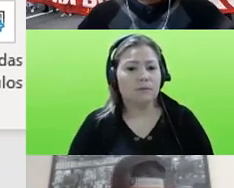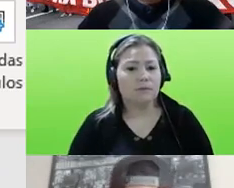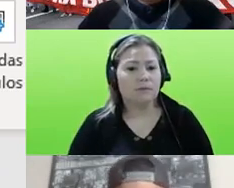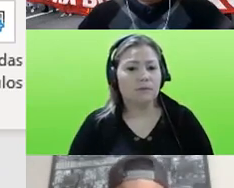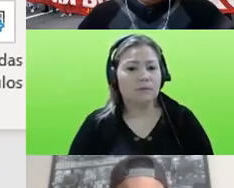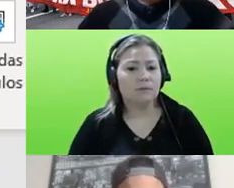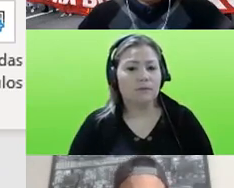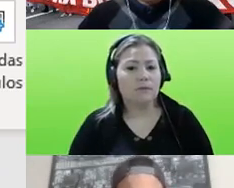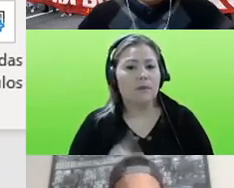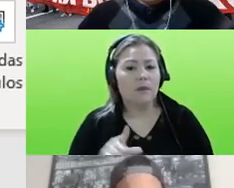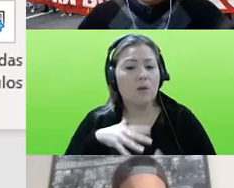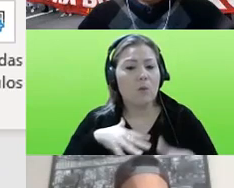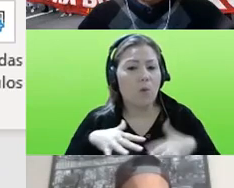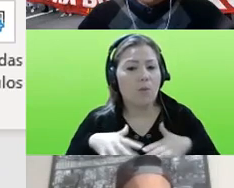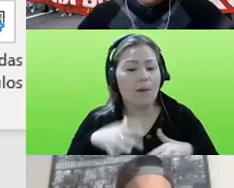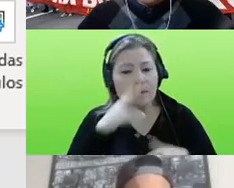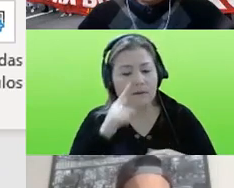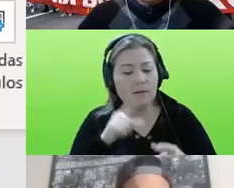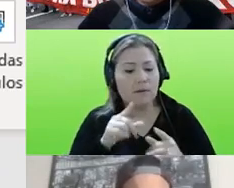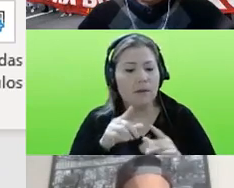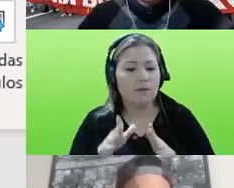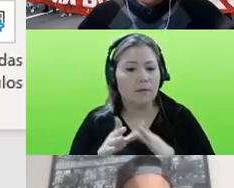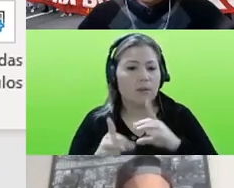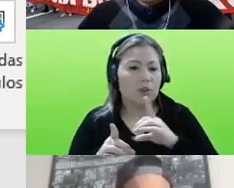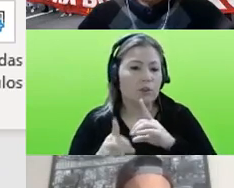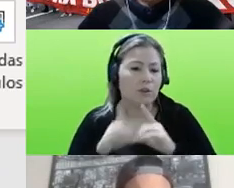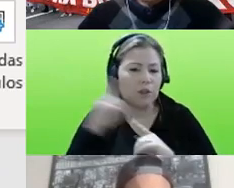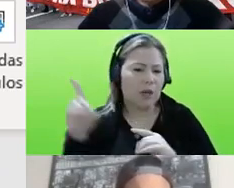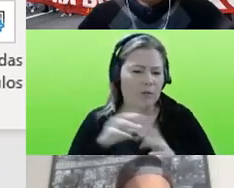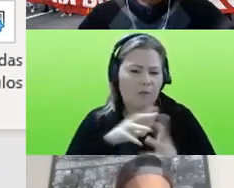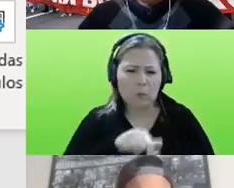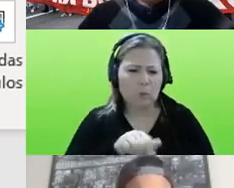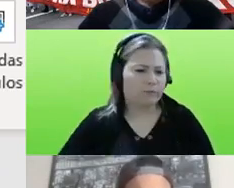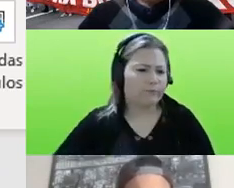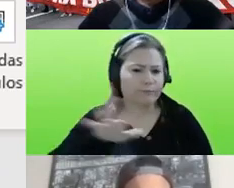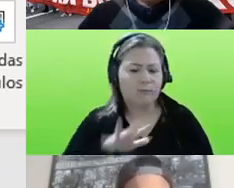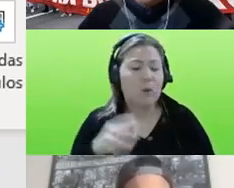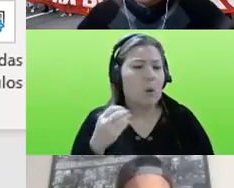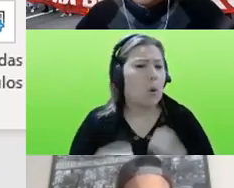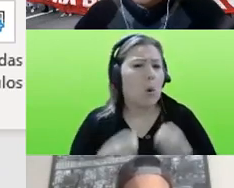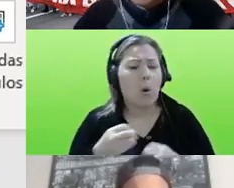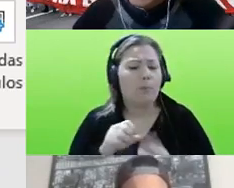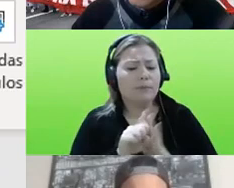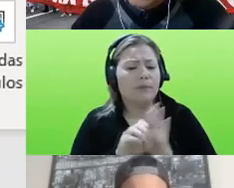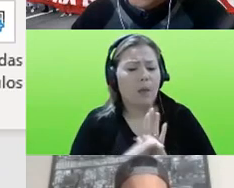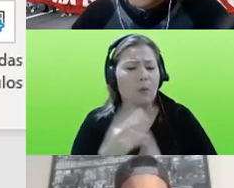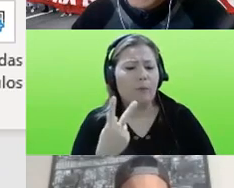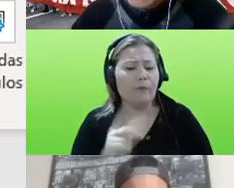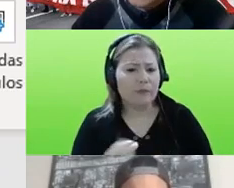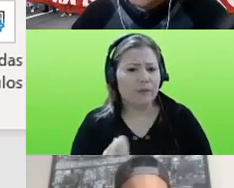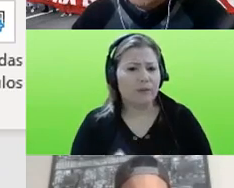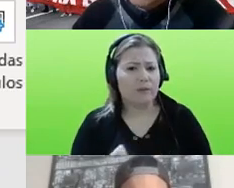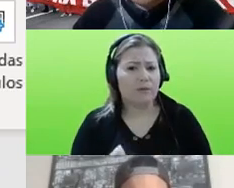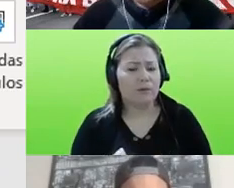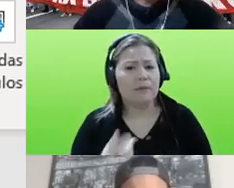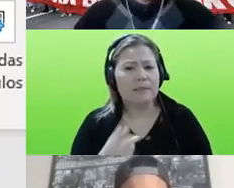desses movimentos da extrema-direita no mundo inteiro. Né? Como é que, em pleno século XX, na verdade, 100